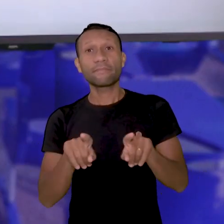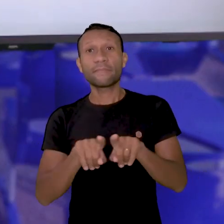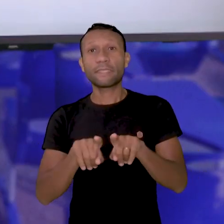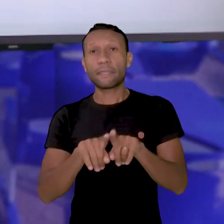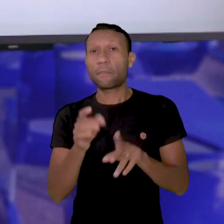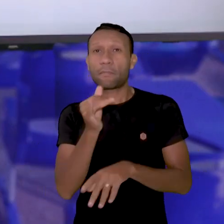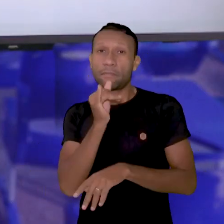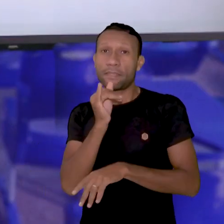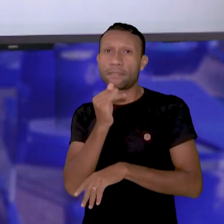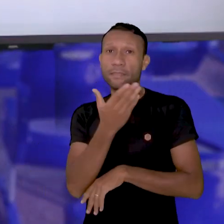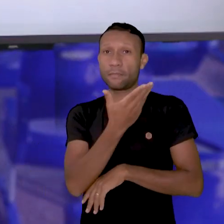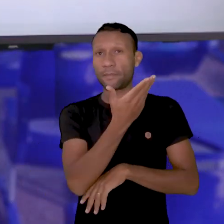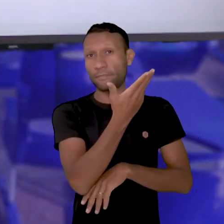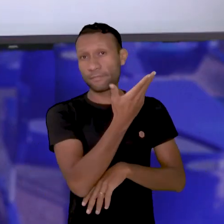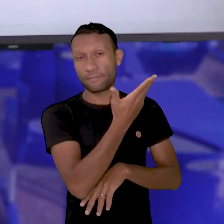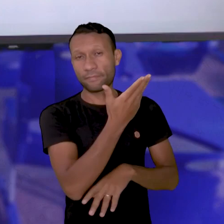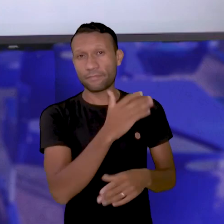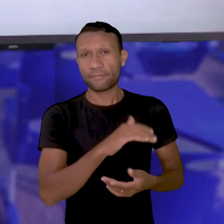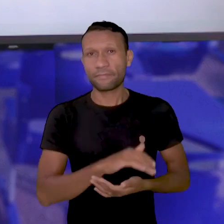o exemplo, né?